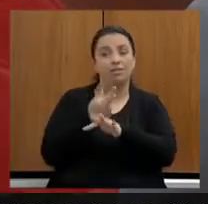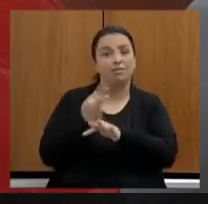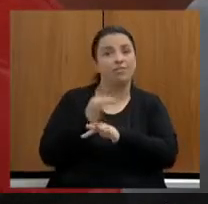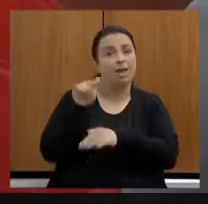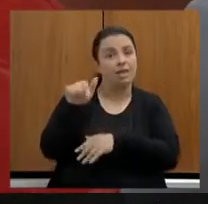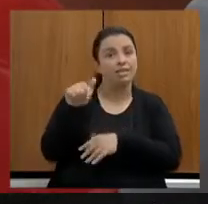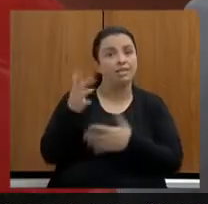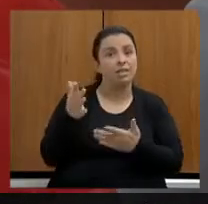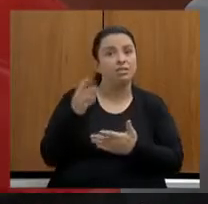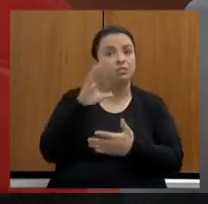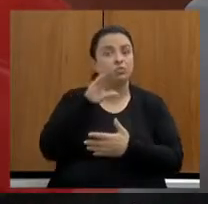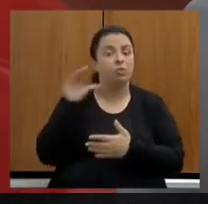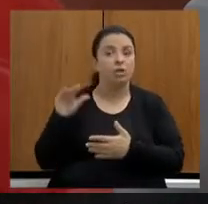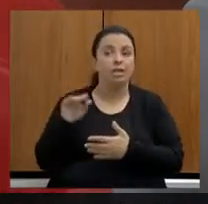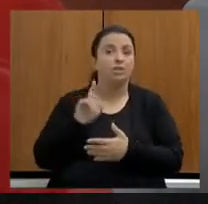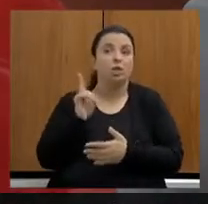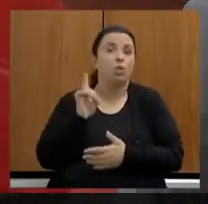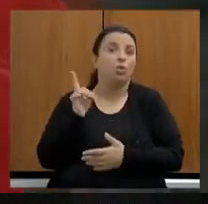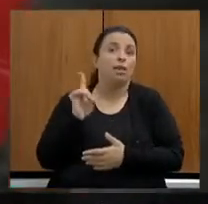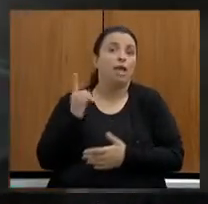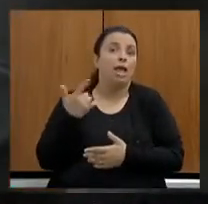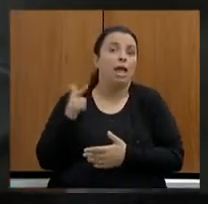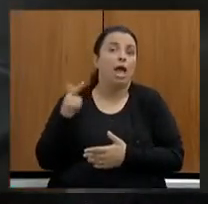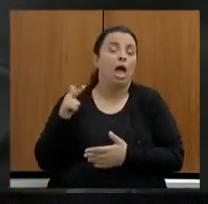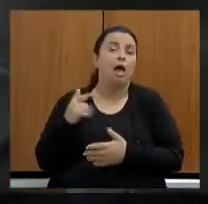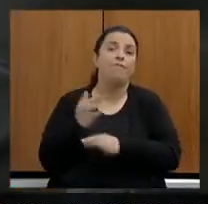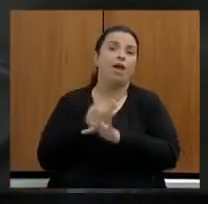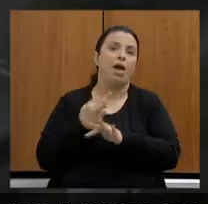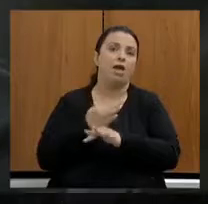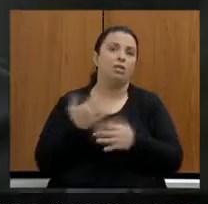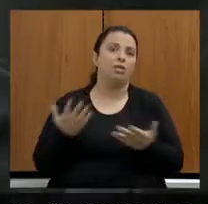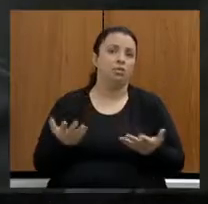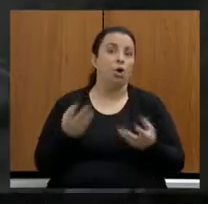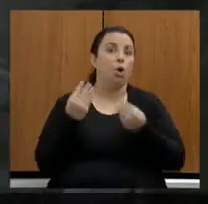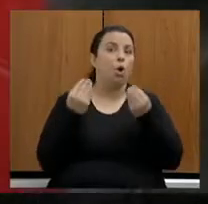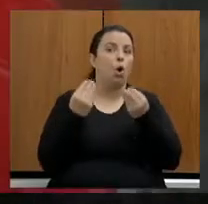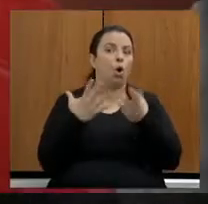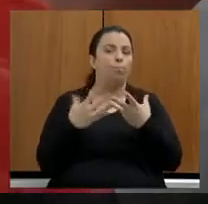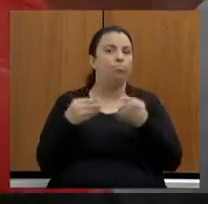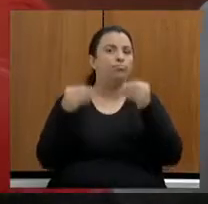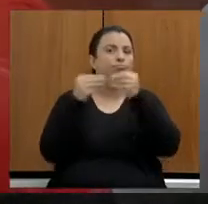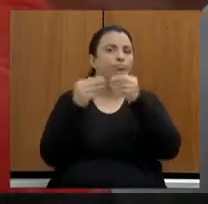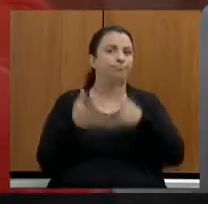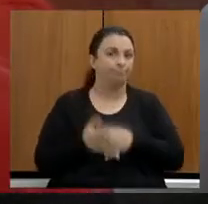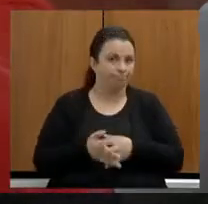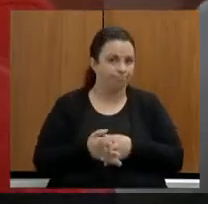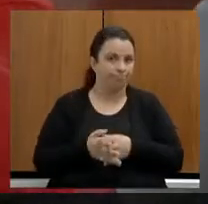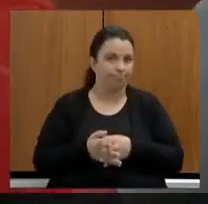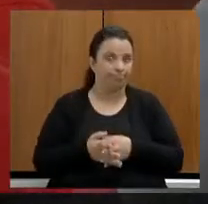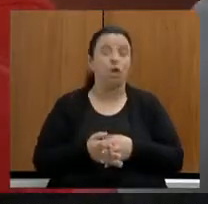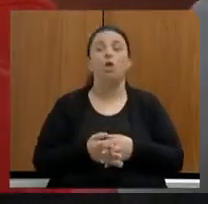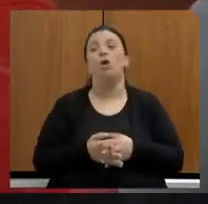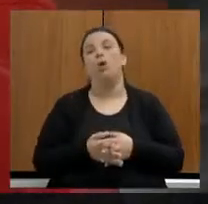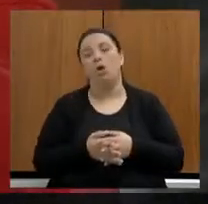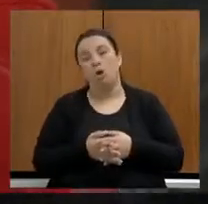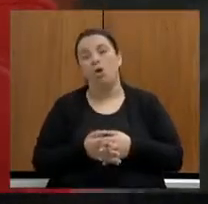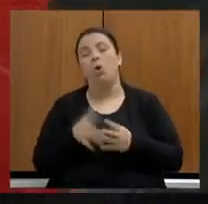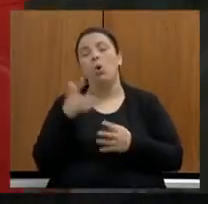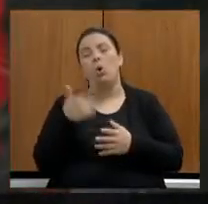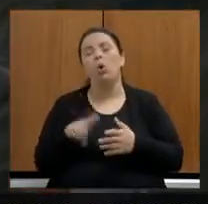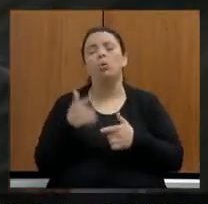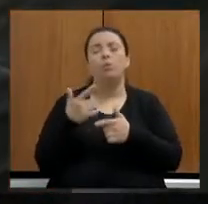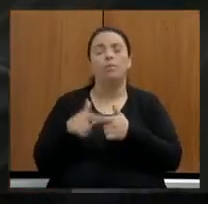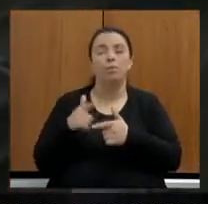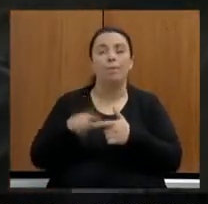servidores que ficaram sem férias a um problema que chegou muito a mim também Imagino que os outros colegas parlamentares